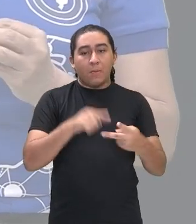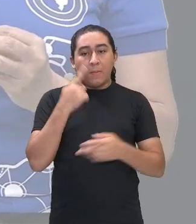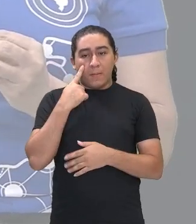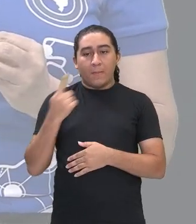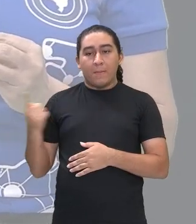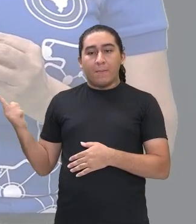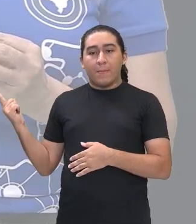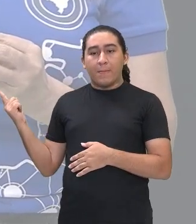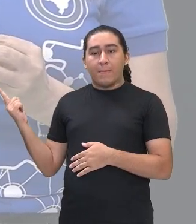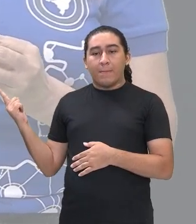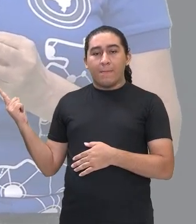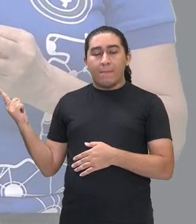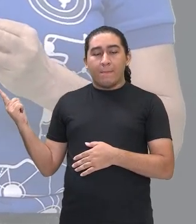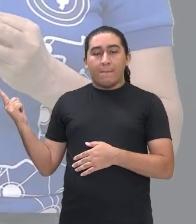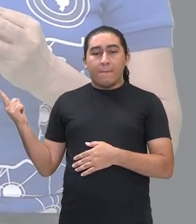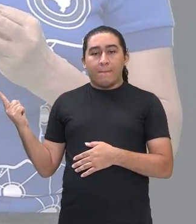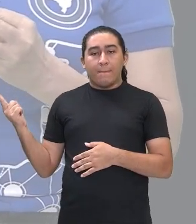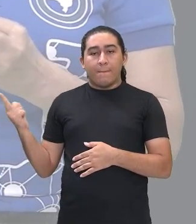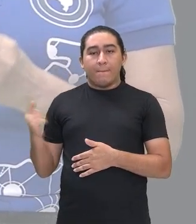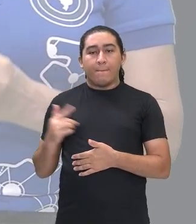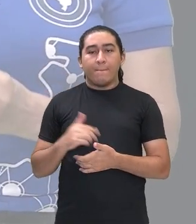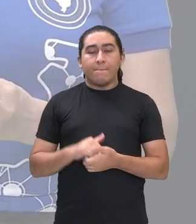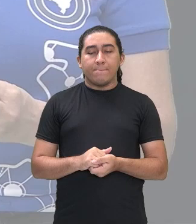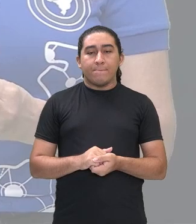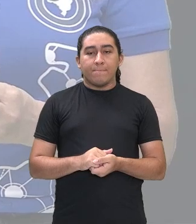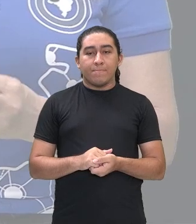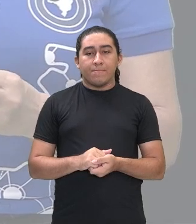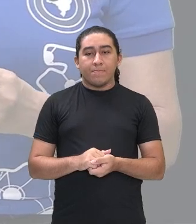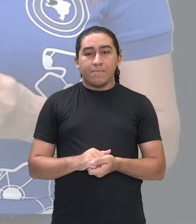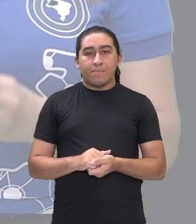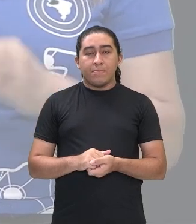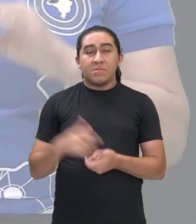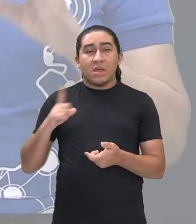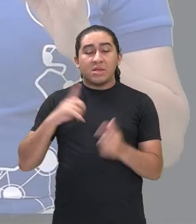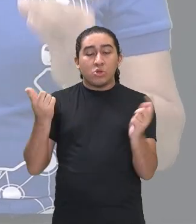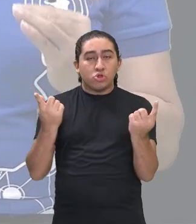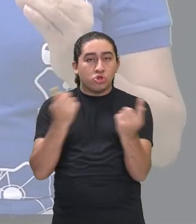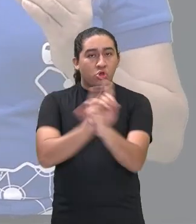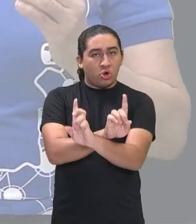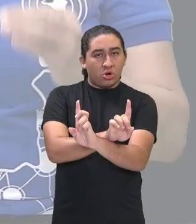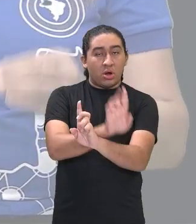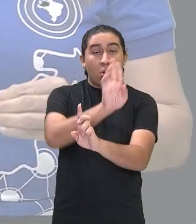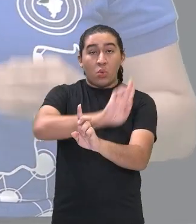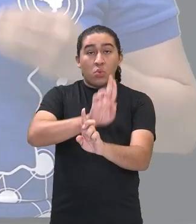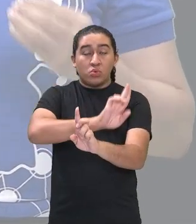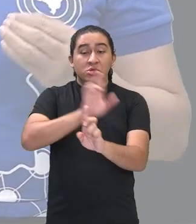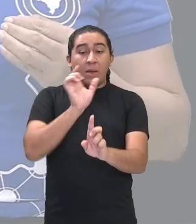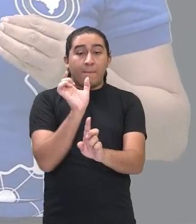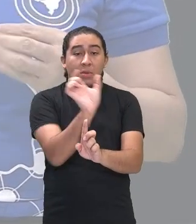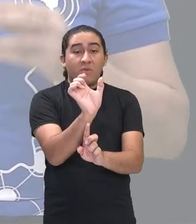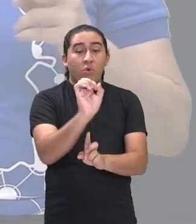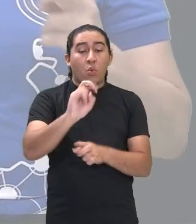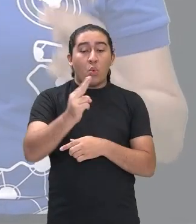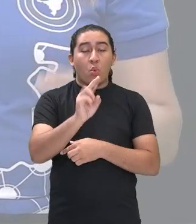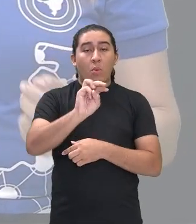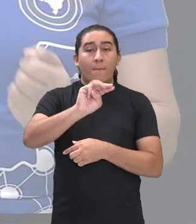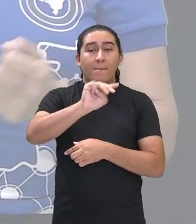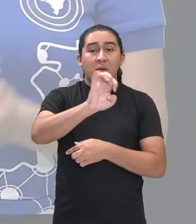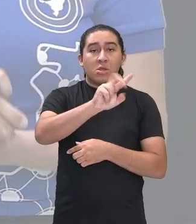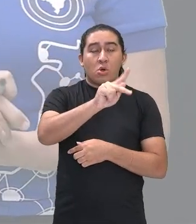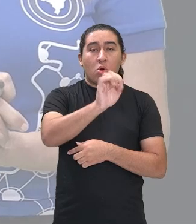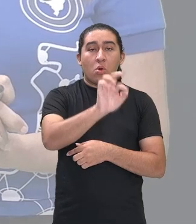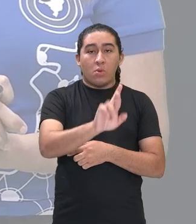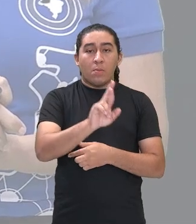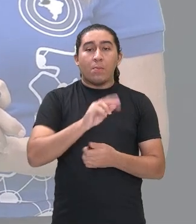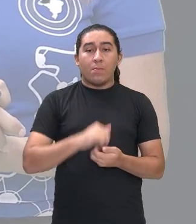é uma escritora, né? Aí eu vou retificar usando a expressão ou melhor, e deve vir